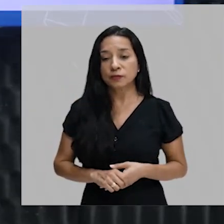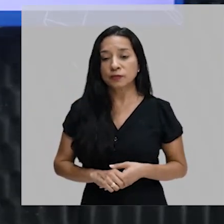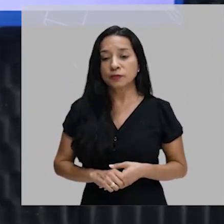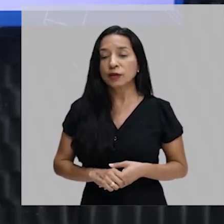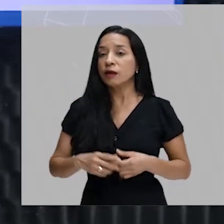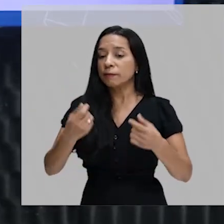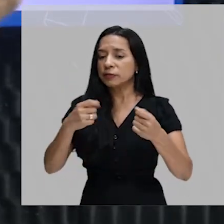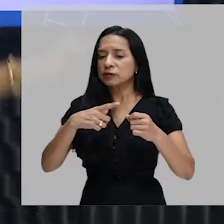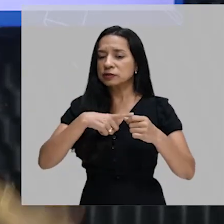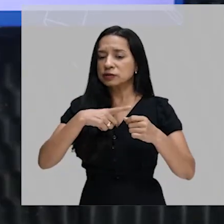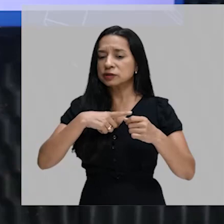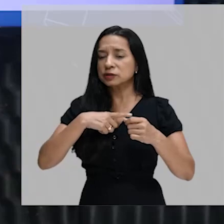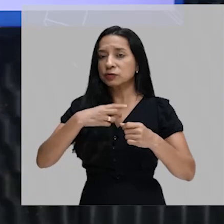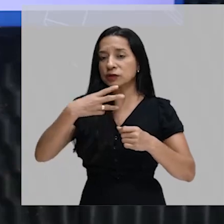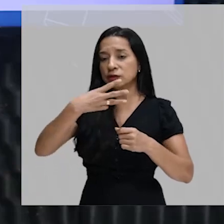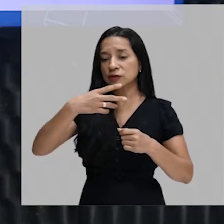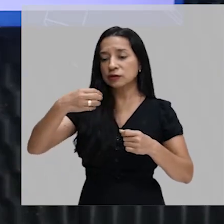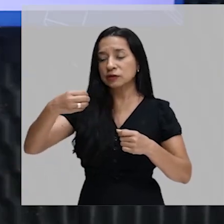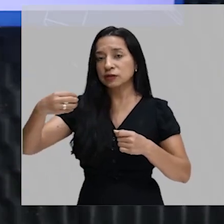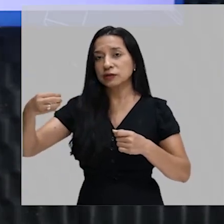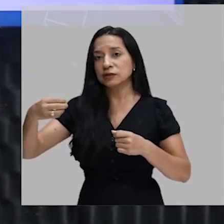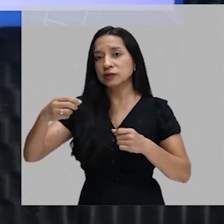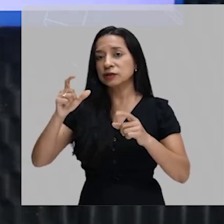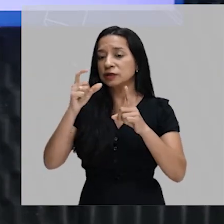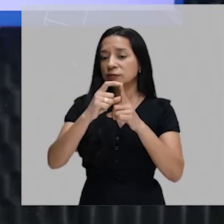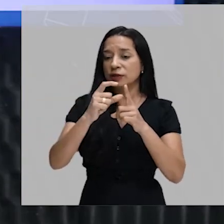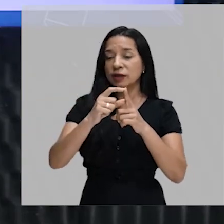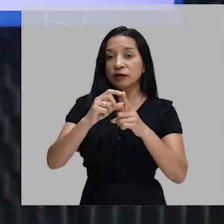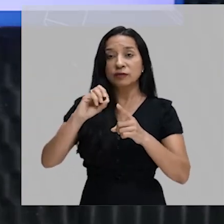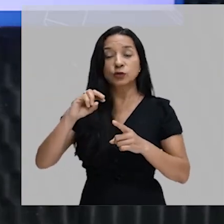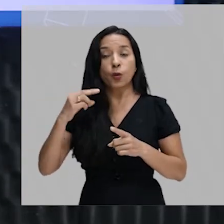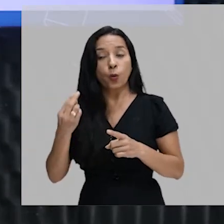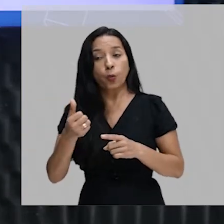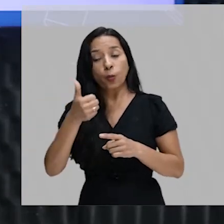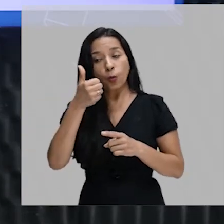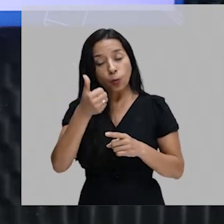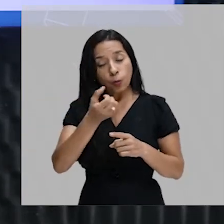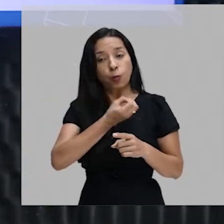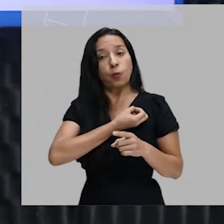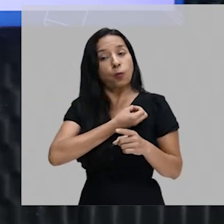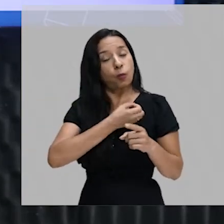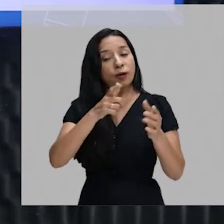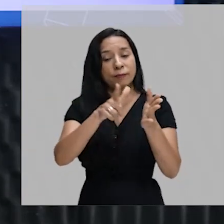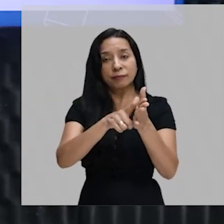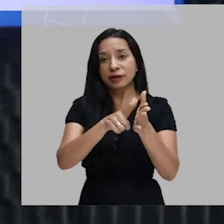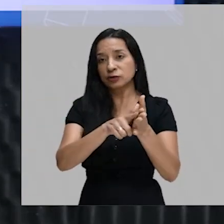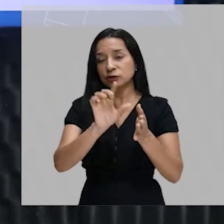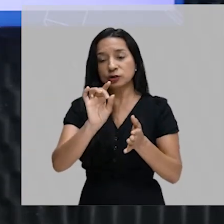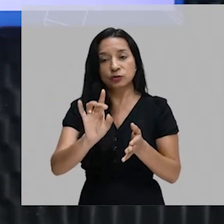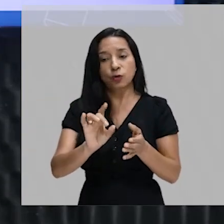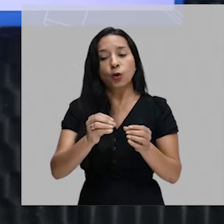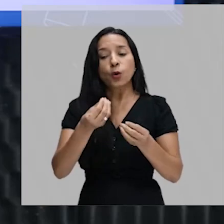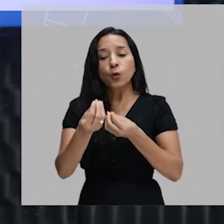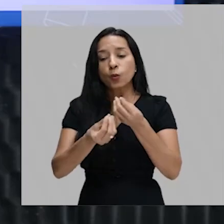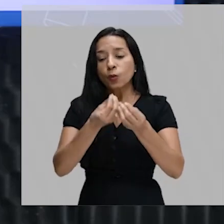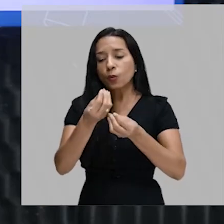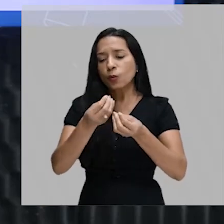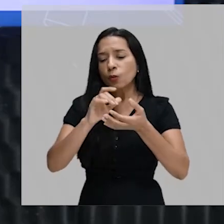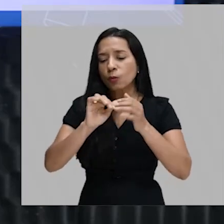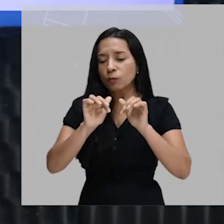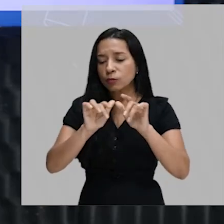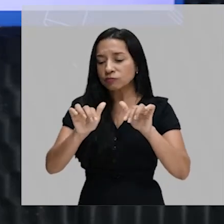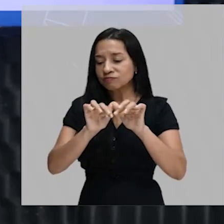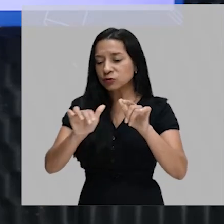máximo, 300 palavras ou apenas uma página, tá? Uma lauda. Como é que você confere as palavras quando você está